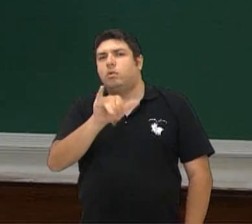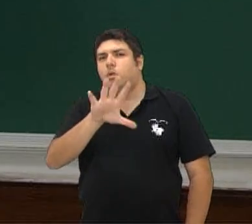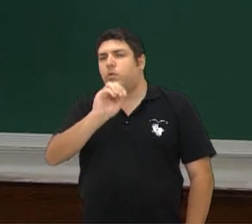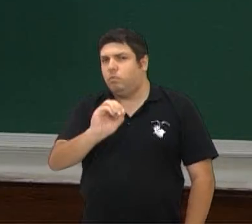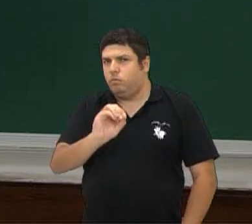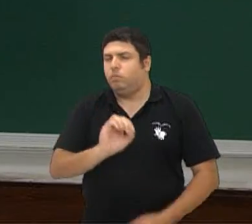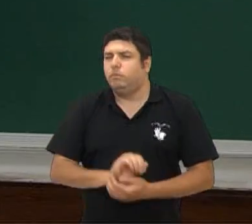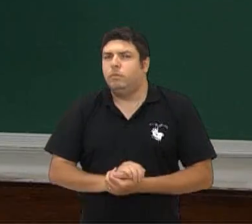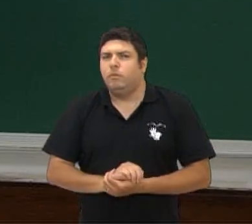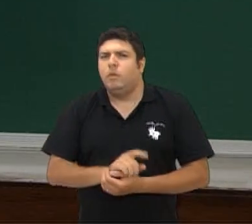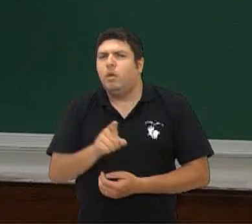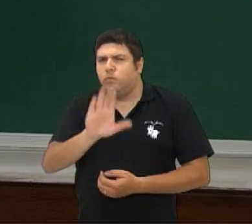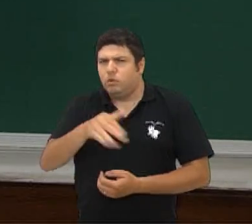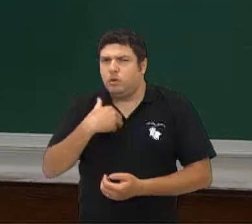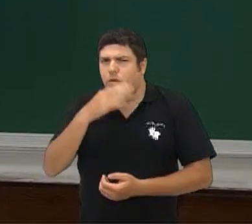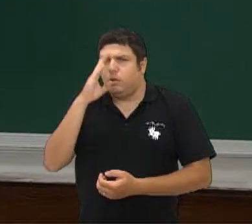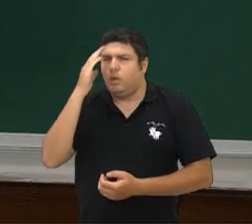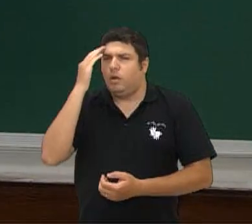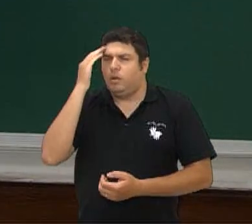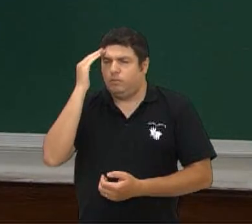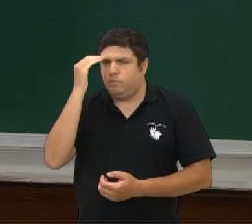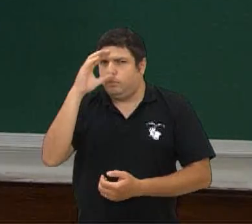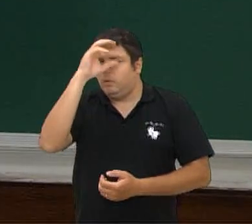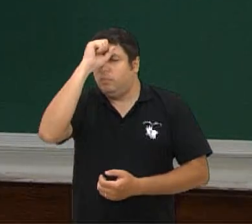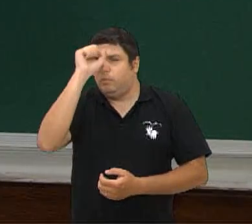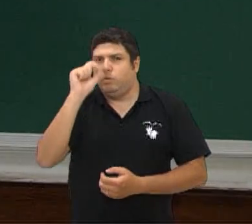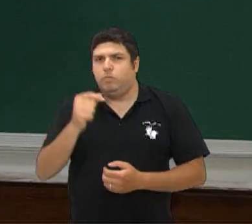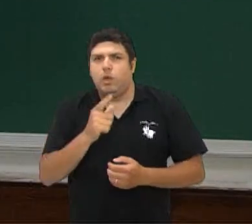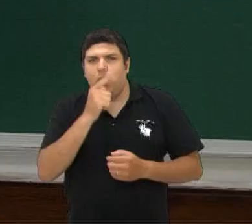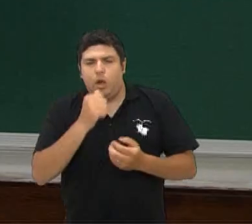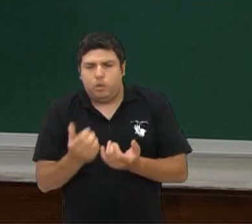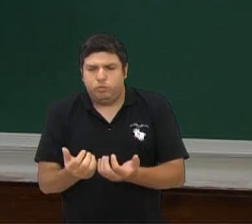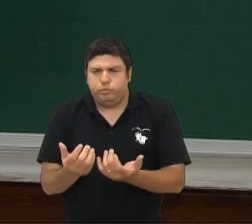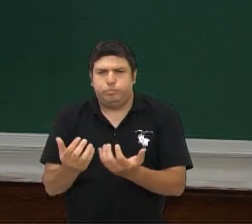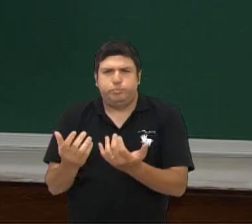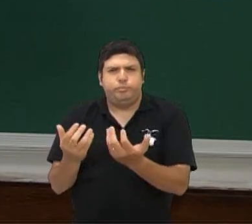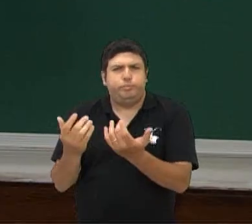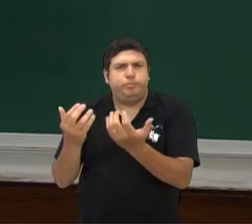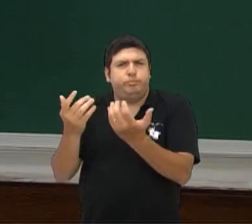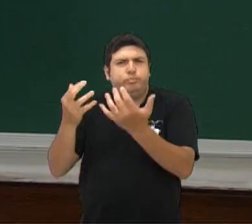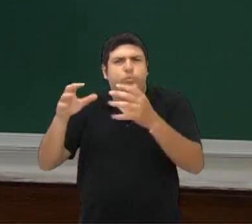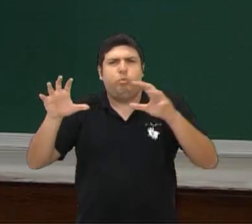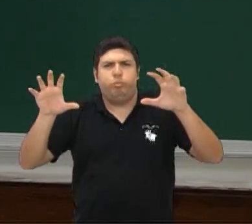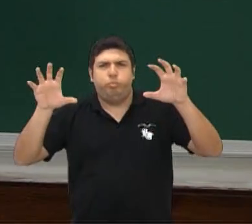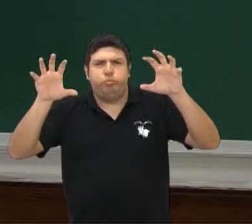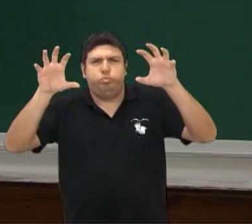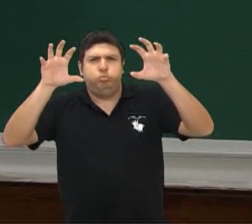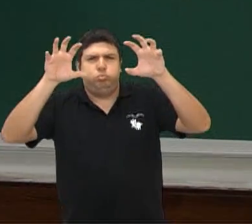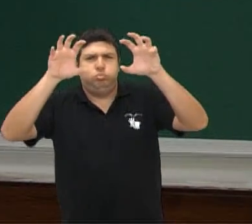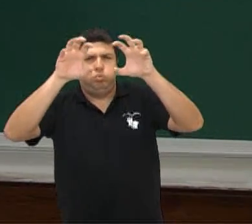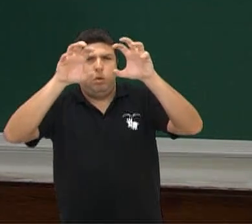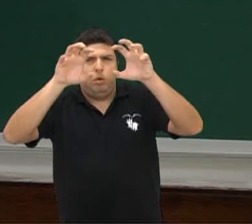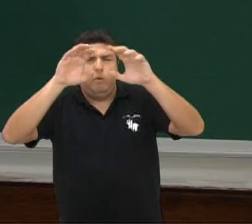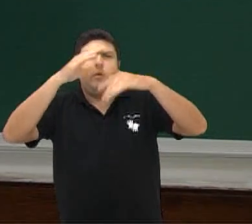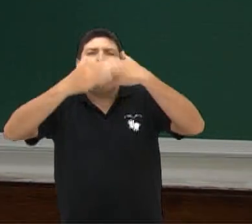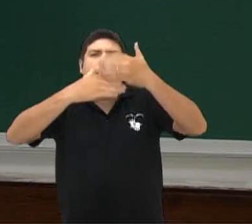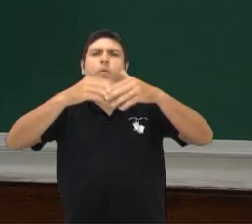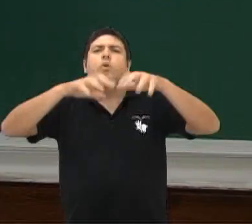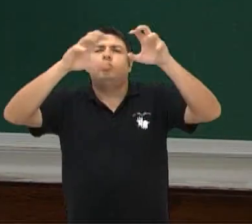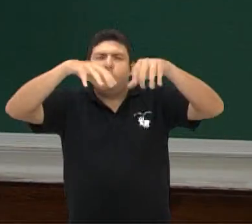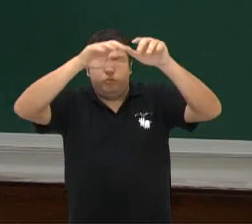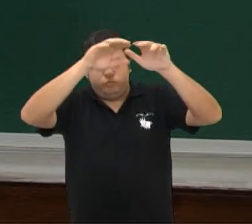acontece? Você aprendeu lá que faz parte a evaporação, né? Evaporou a água, formou a nuvem, então a condensação, e depois choveu de